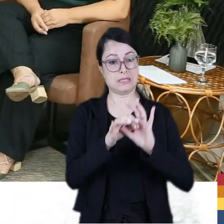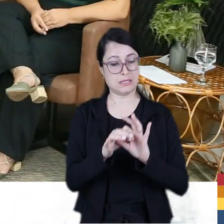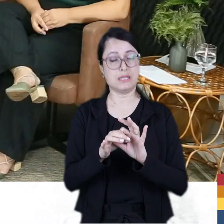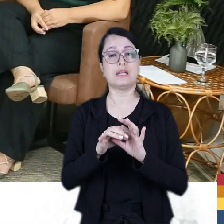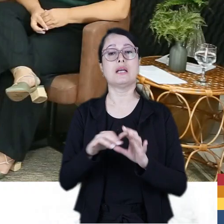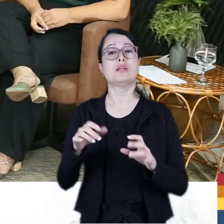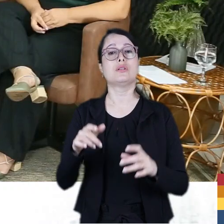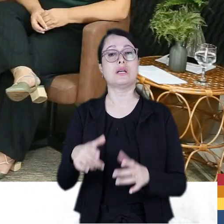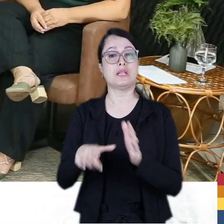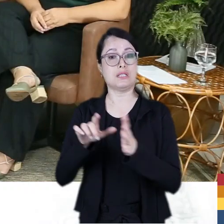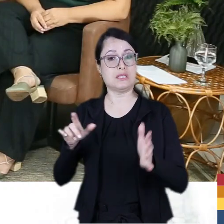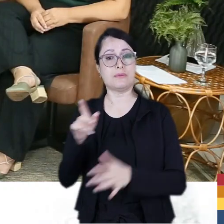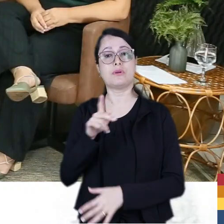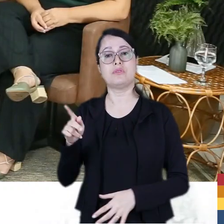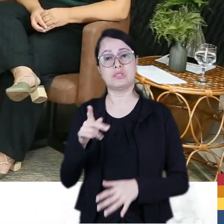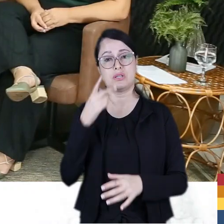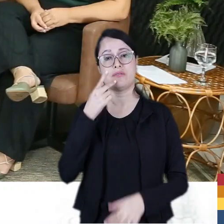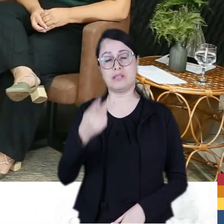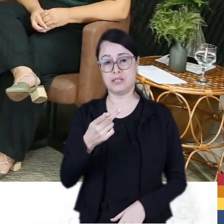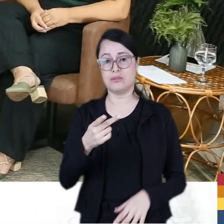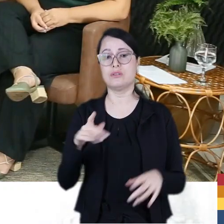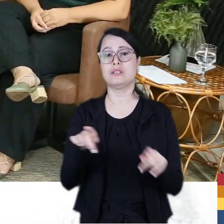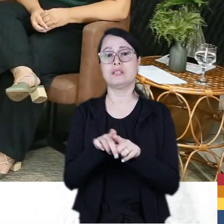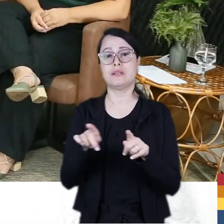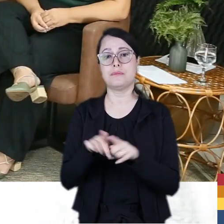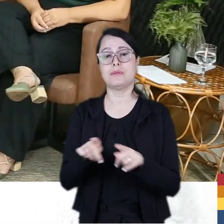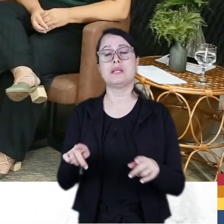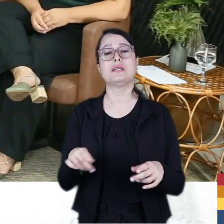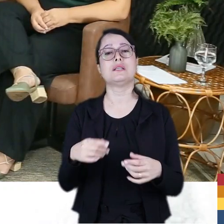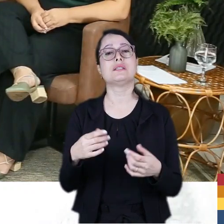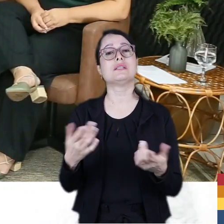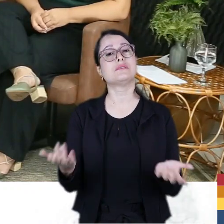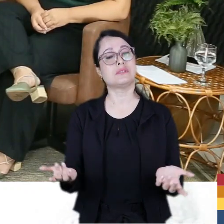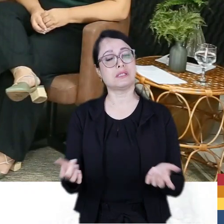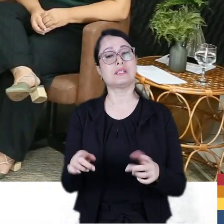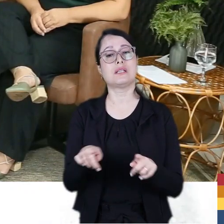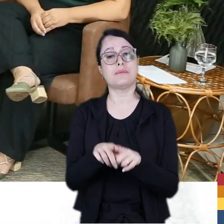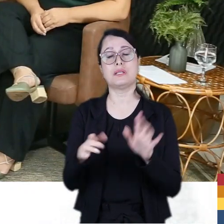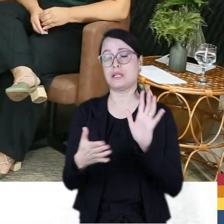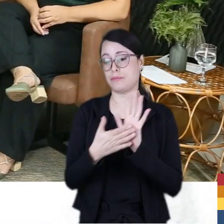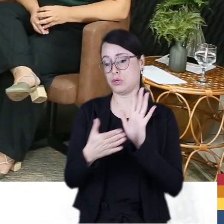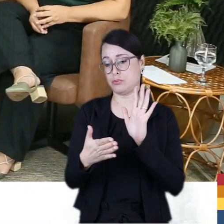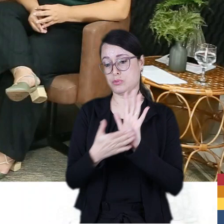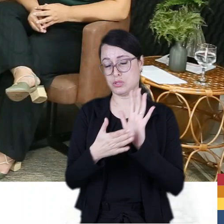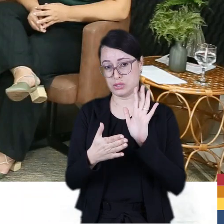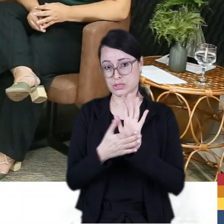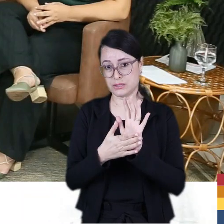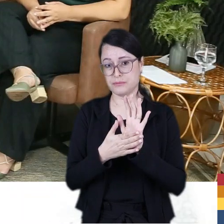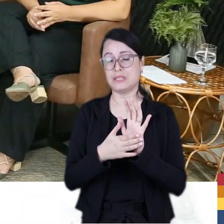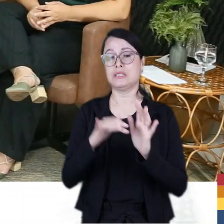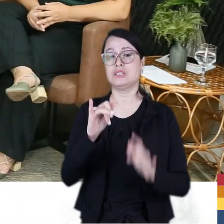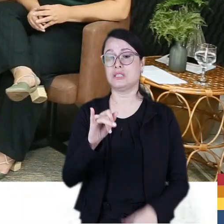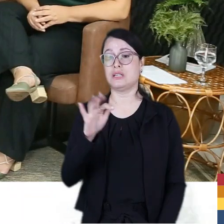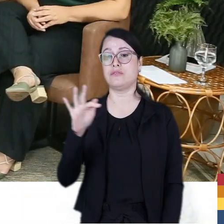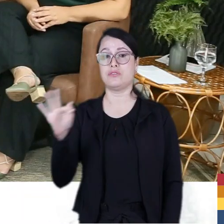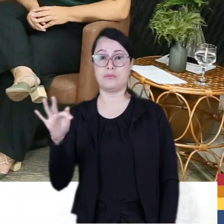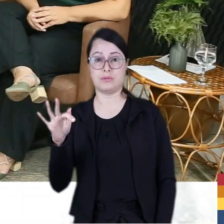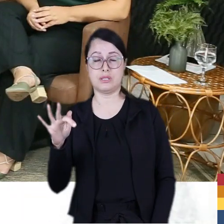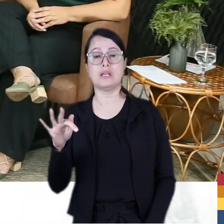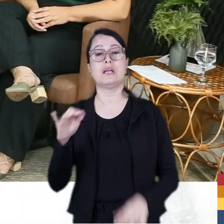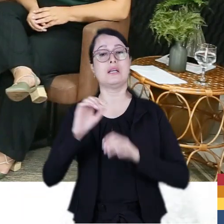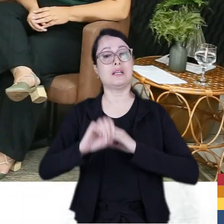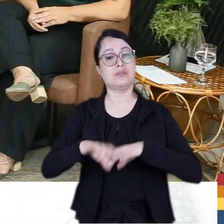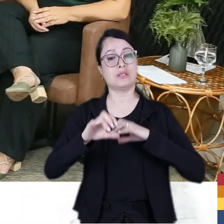então qual é a nossa proposta curricular assim como os itinerários formativos integrados que a professora Patrícia